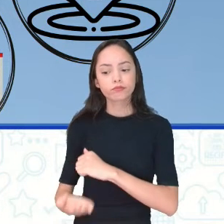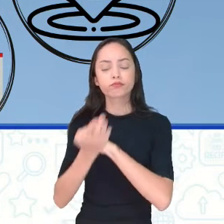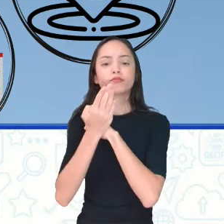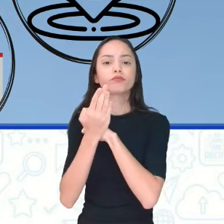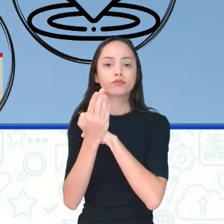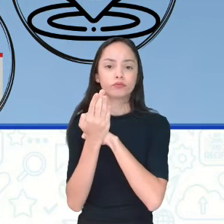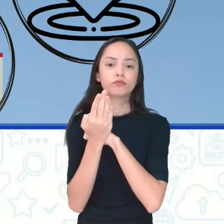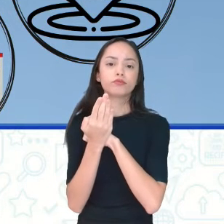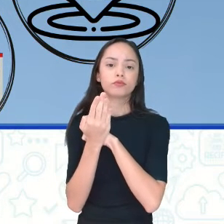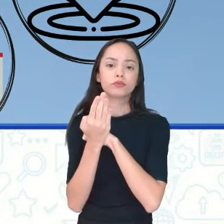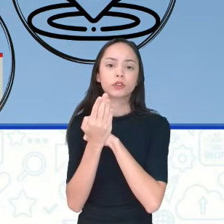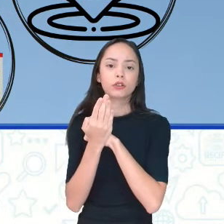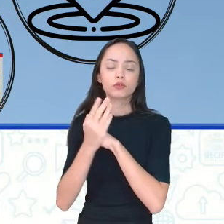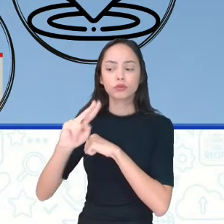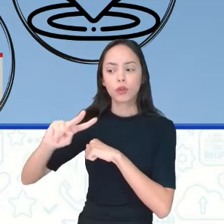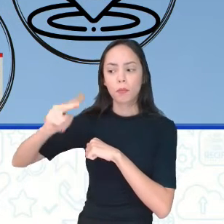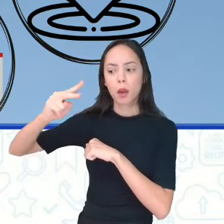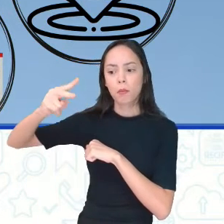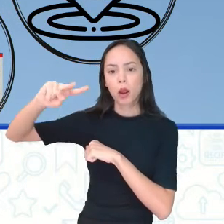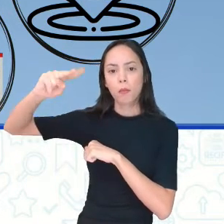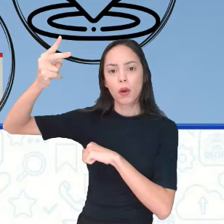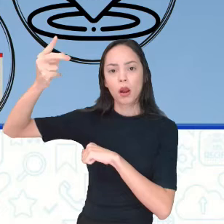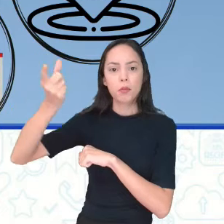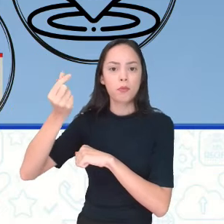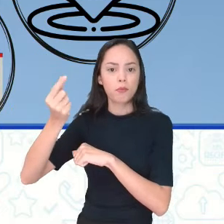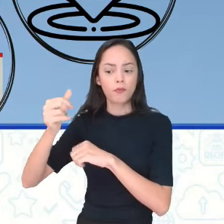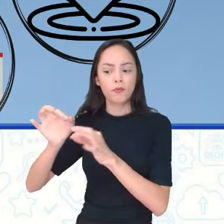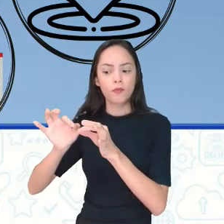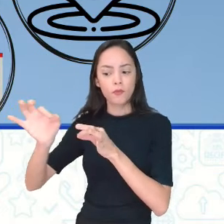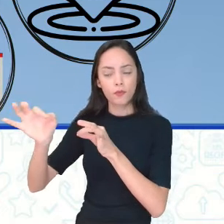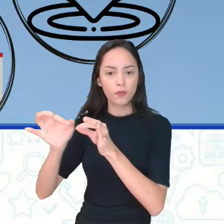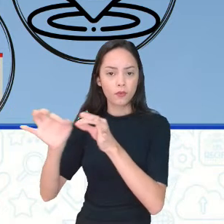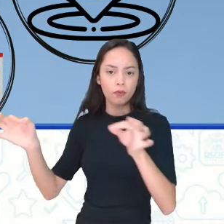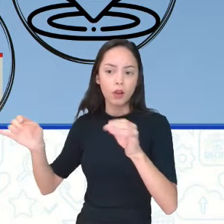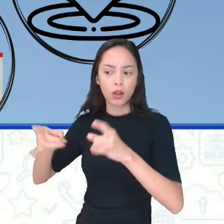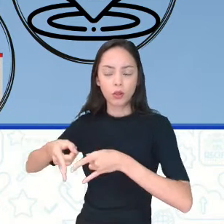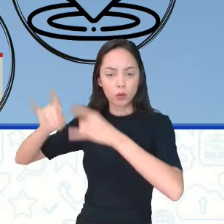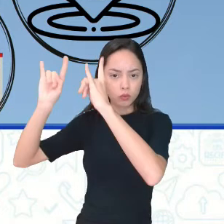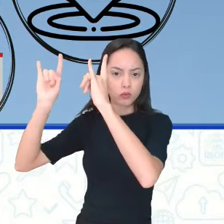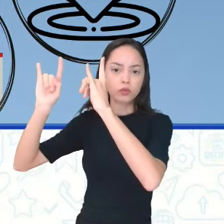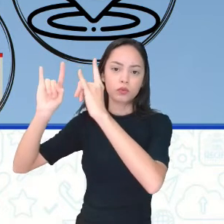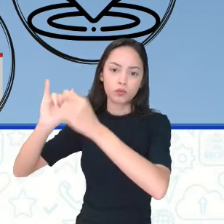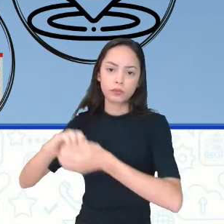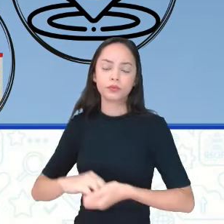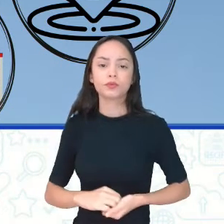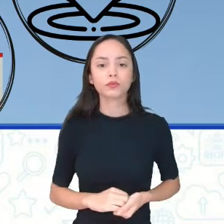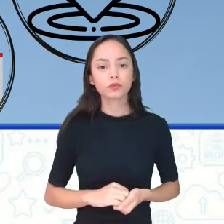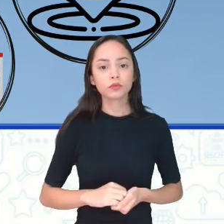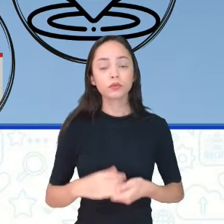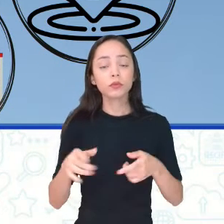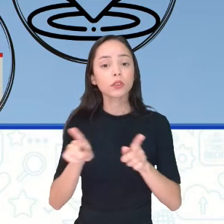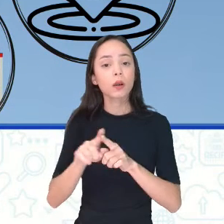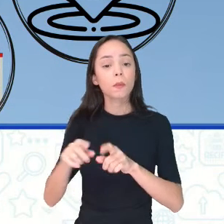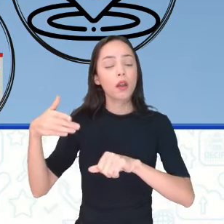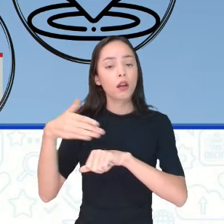aí a aumentar ou diminuir o valor do lugar. Então,